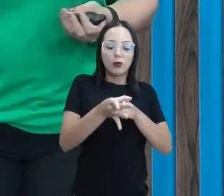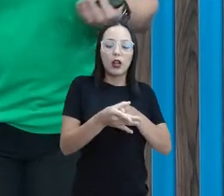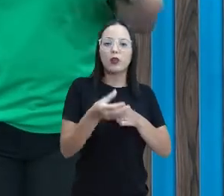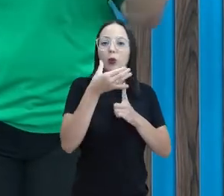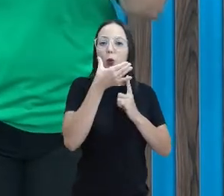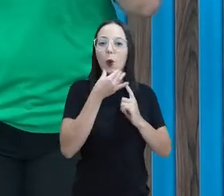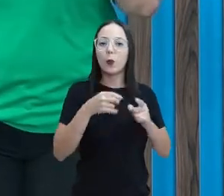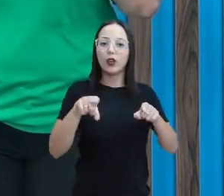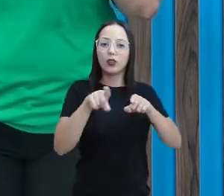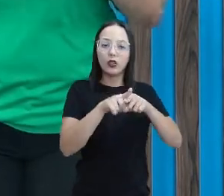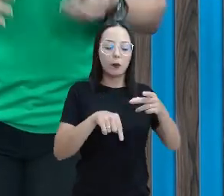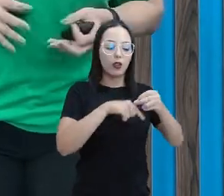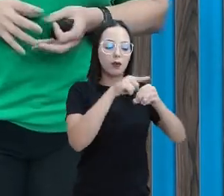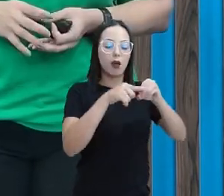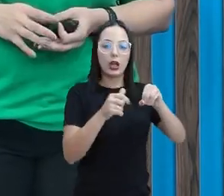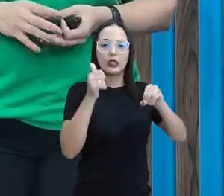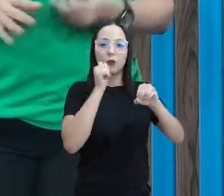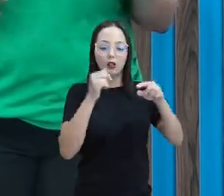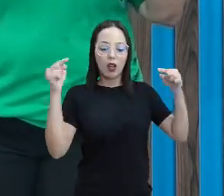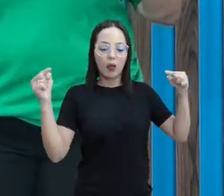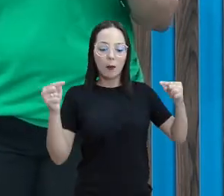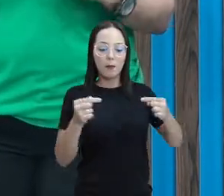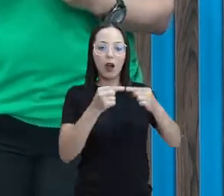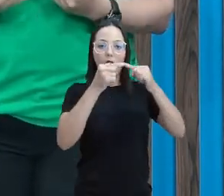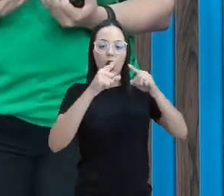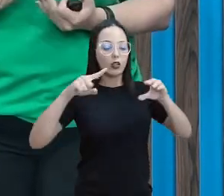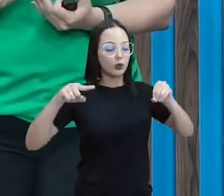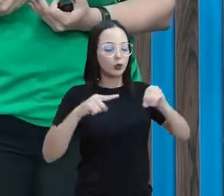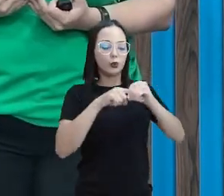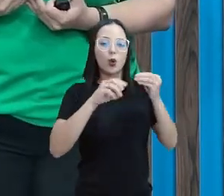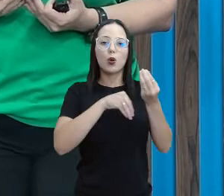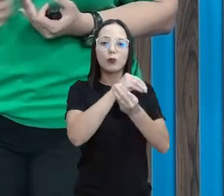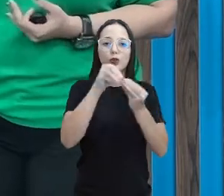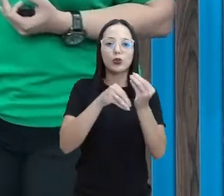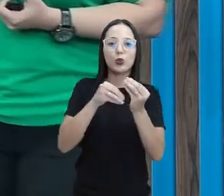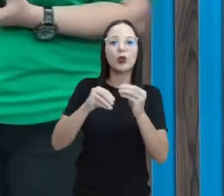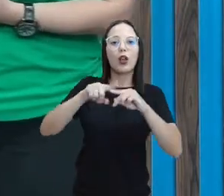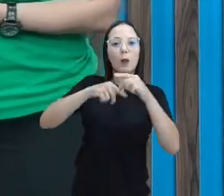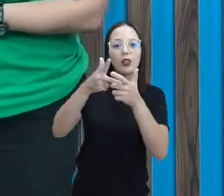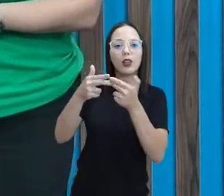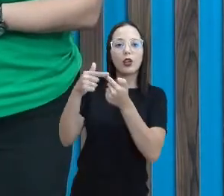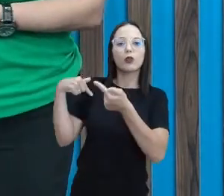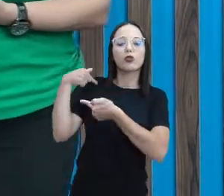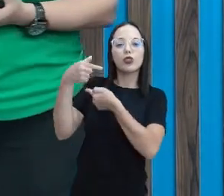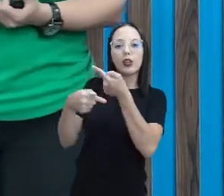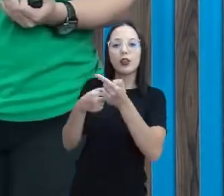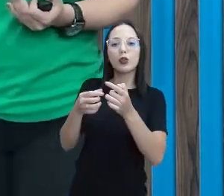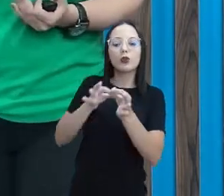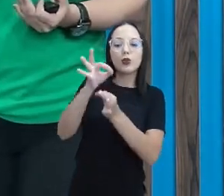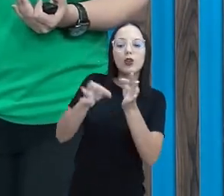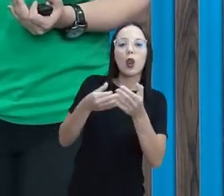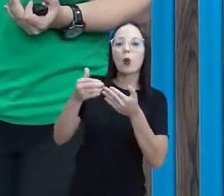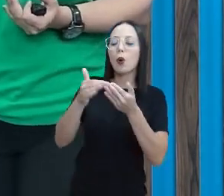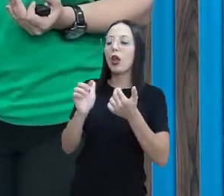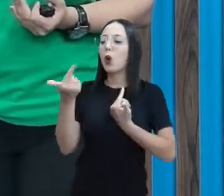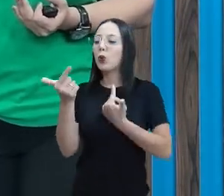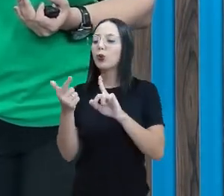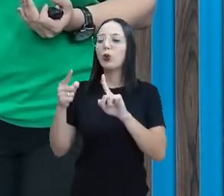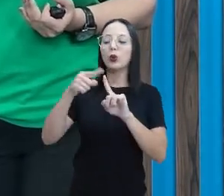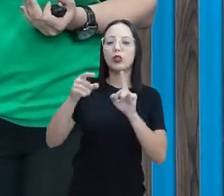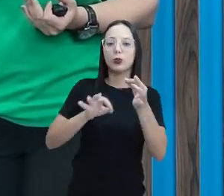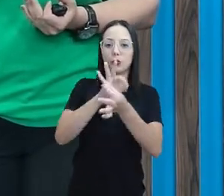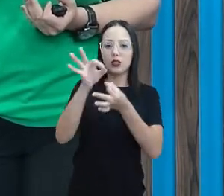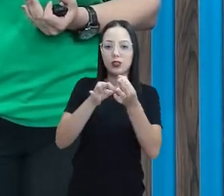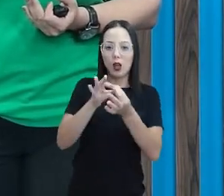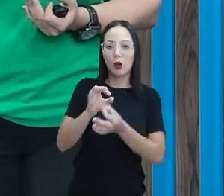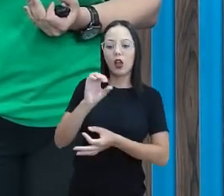os óvulos, né, na união aí do zigoto, quando há essa mistura de material genético. Célula somática, qualquer outra célula do nosso corpo, né, que é